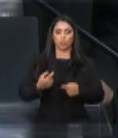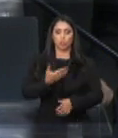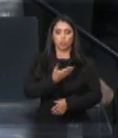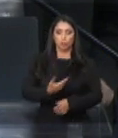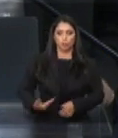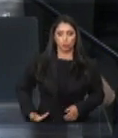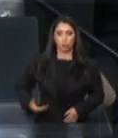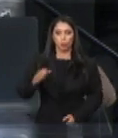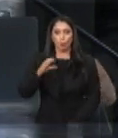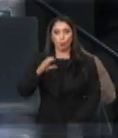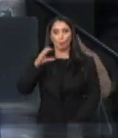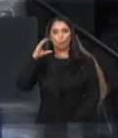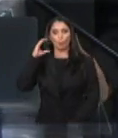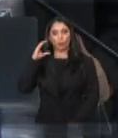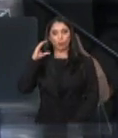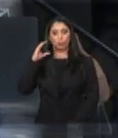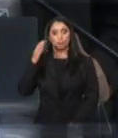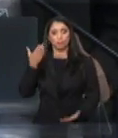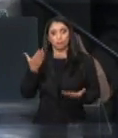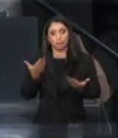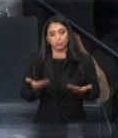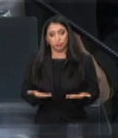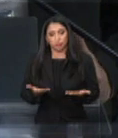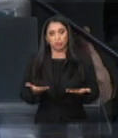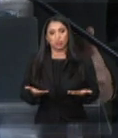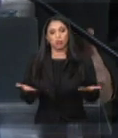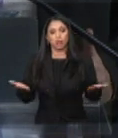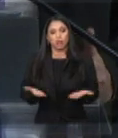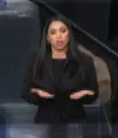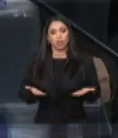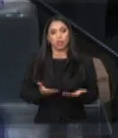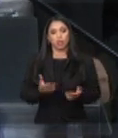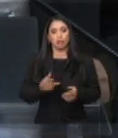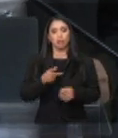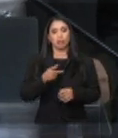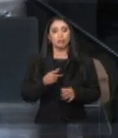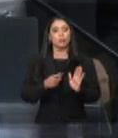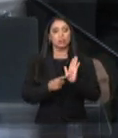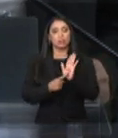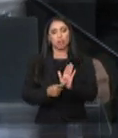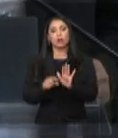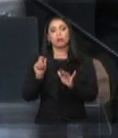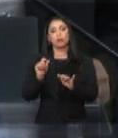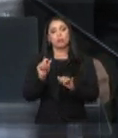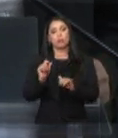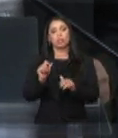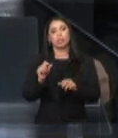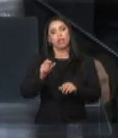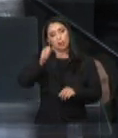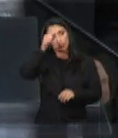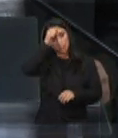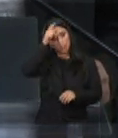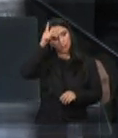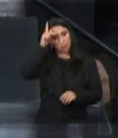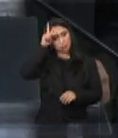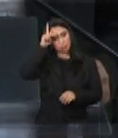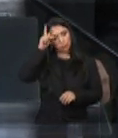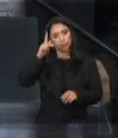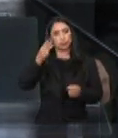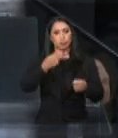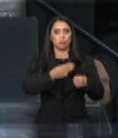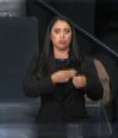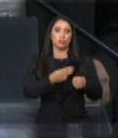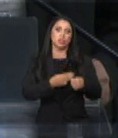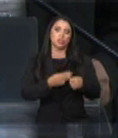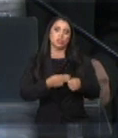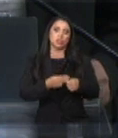sobre esses pedidos e quero trazer aqui a visão do que a prefeitura de São Paulo tem feito nessas áreas para que